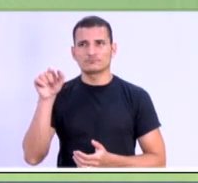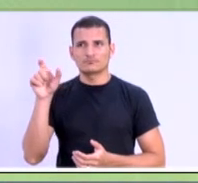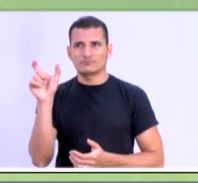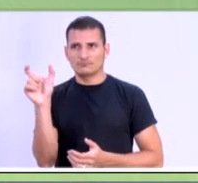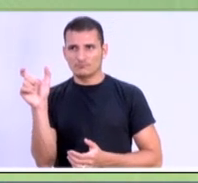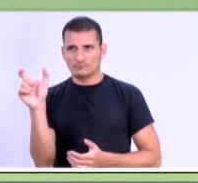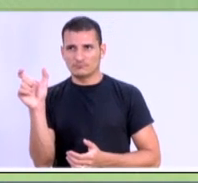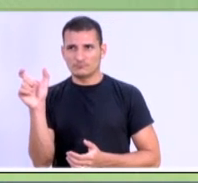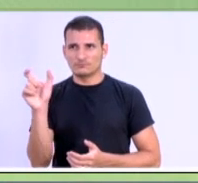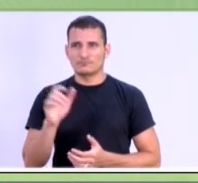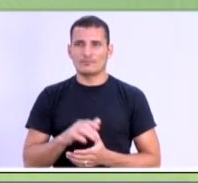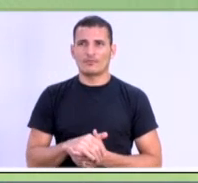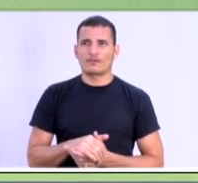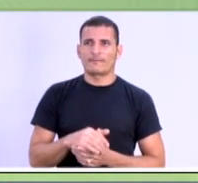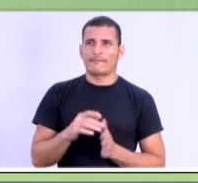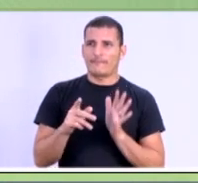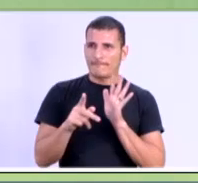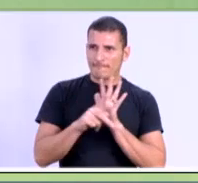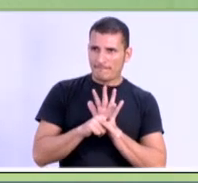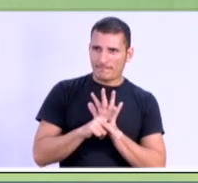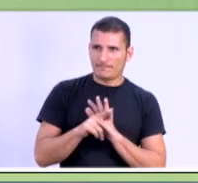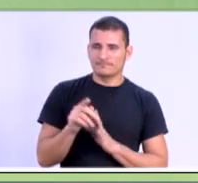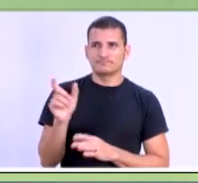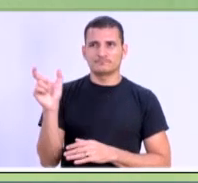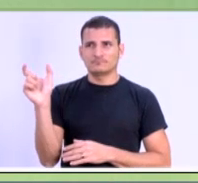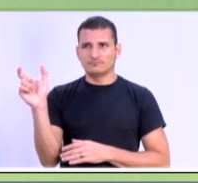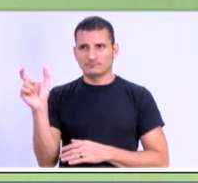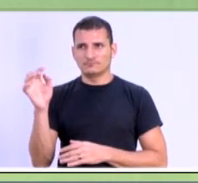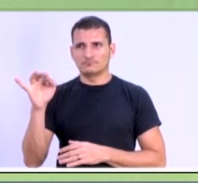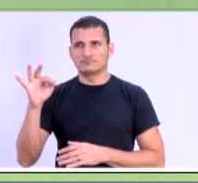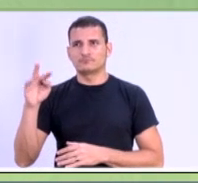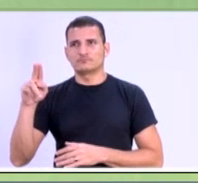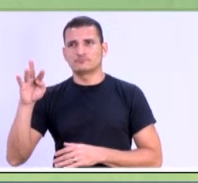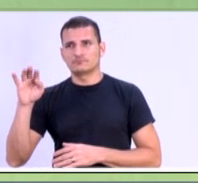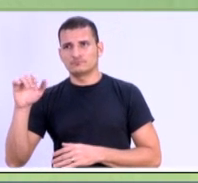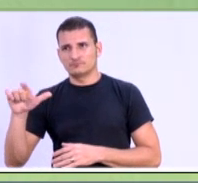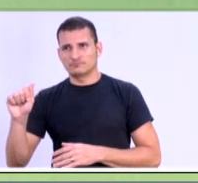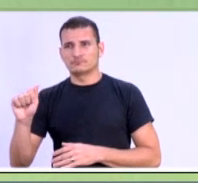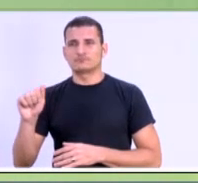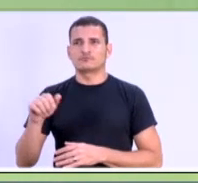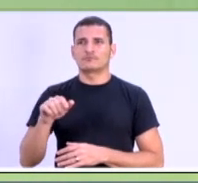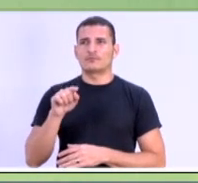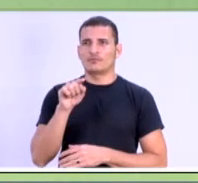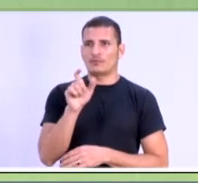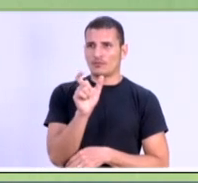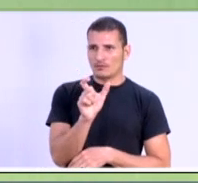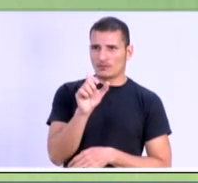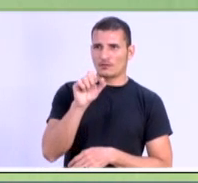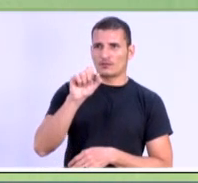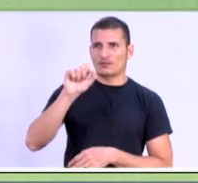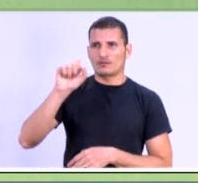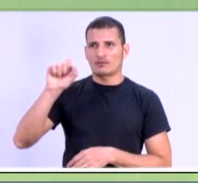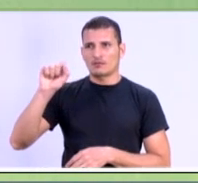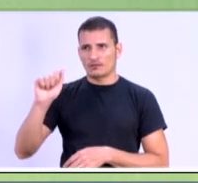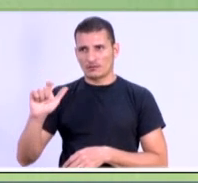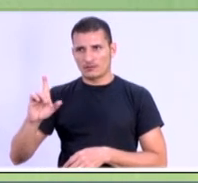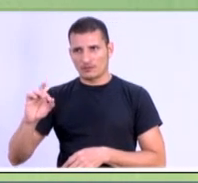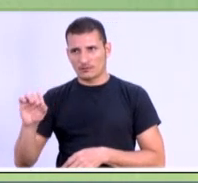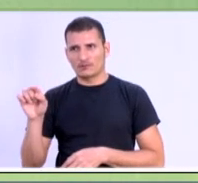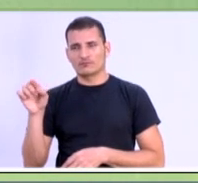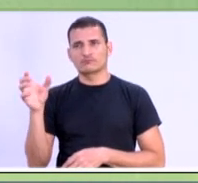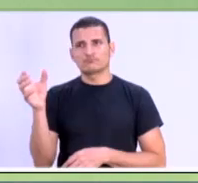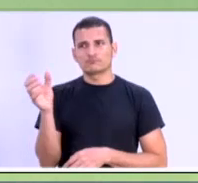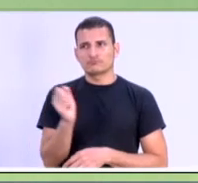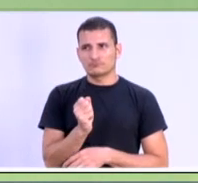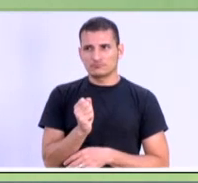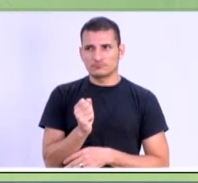parâmetro, o titular daquele objeto vai receber esse outro parâmetro e o saldo daquele objeto vai receber esse outro parâmetro.